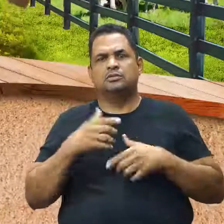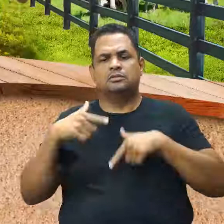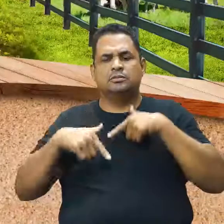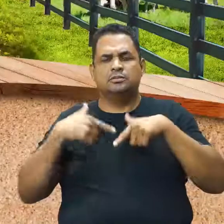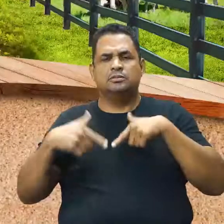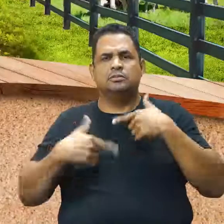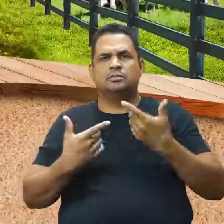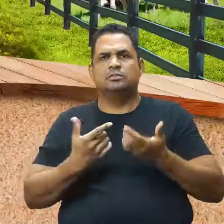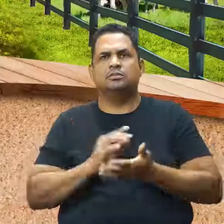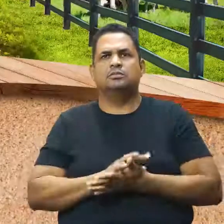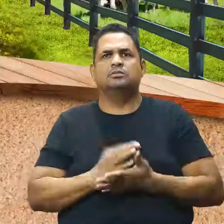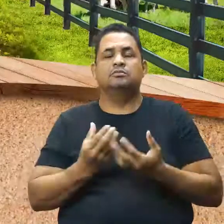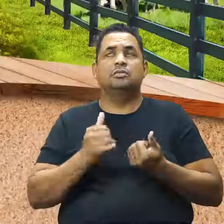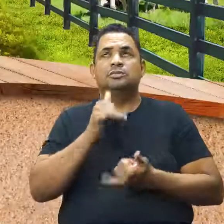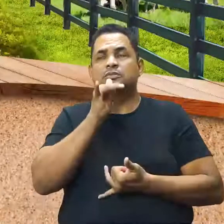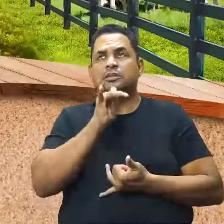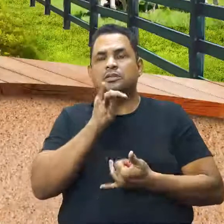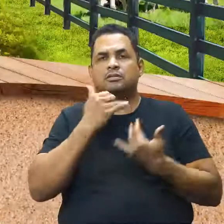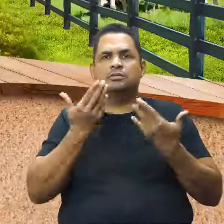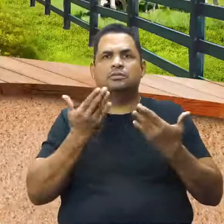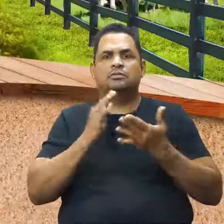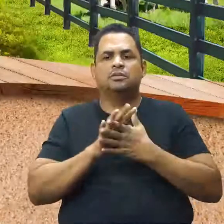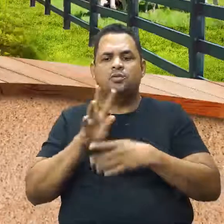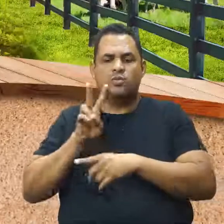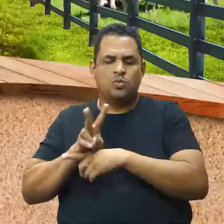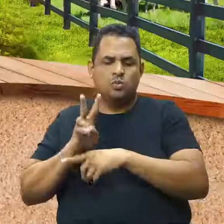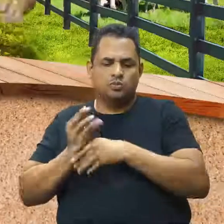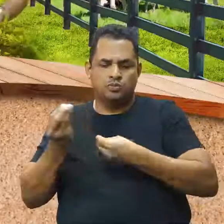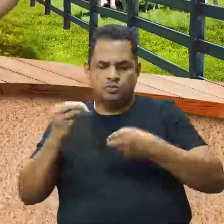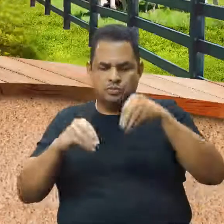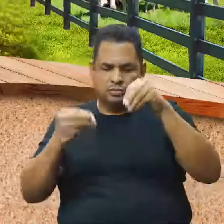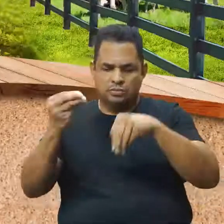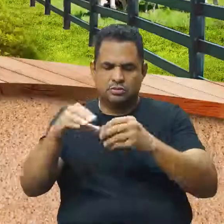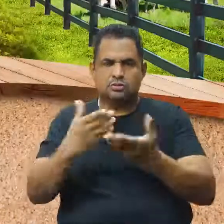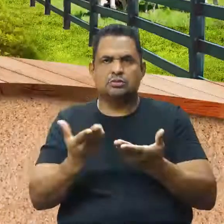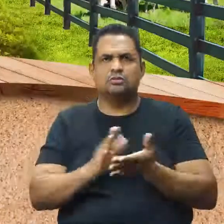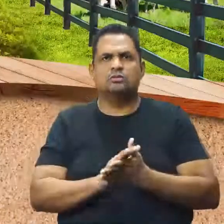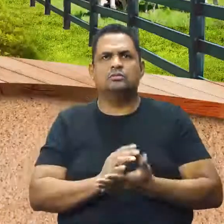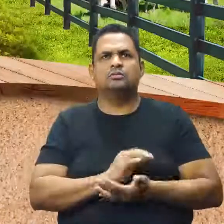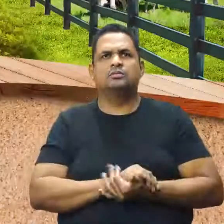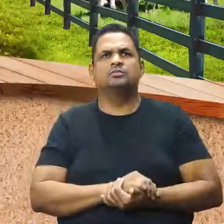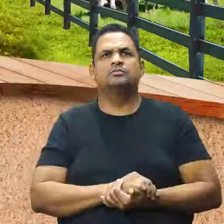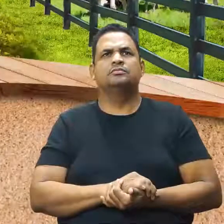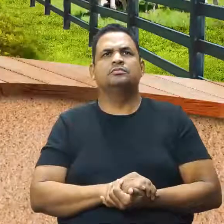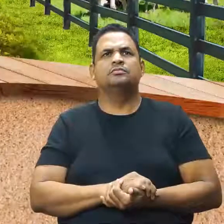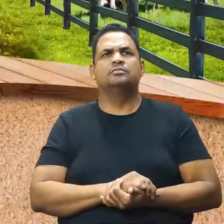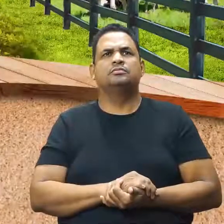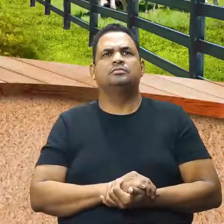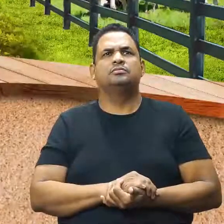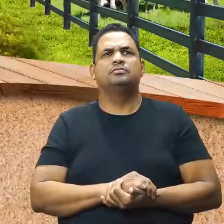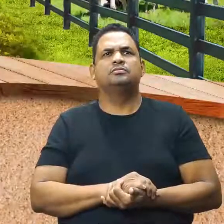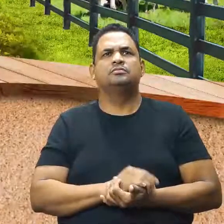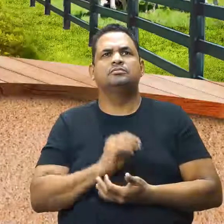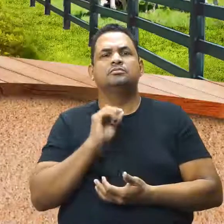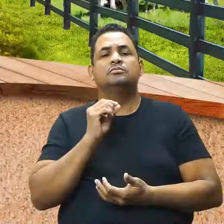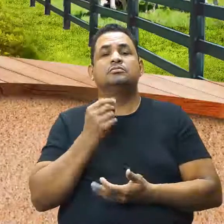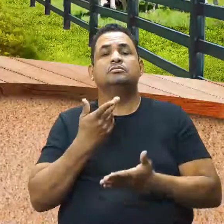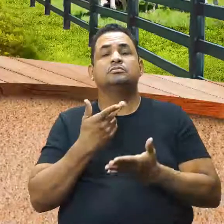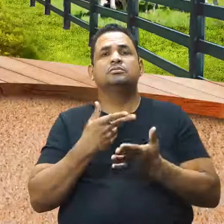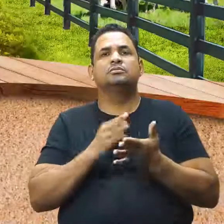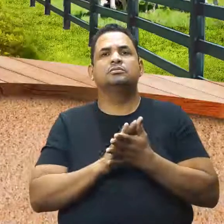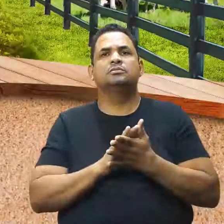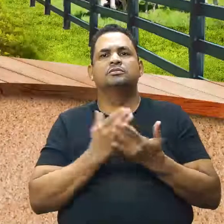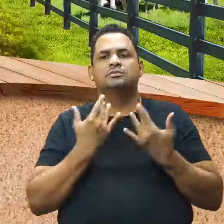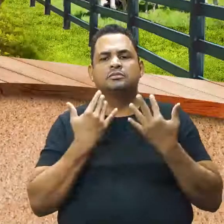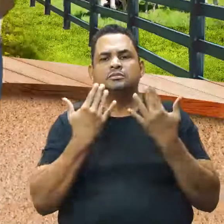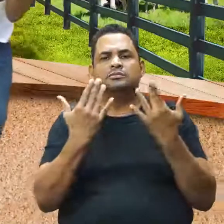produção. Como o que, professor? Os tratos culturais. E o que são pomares florestais? Eles